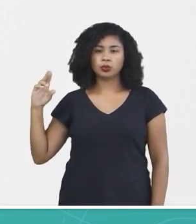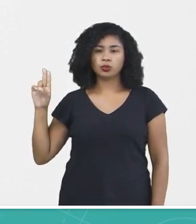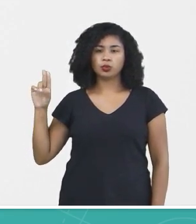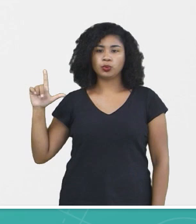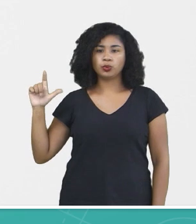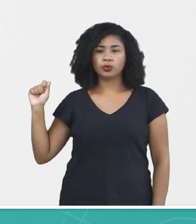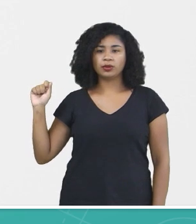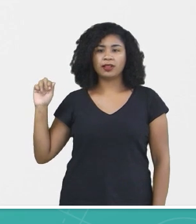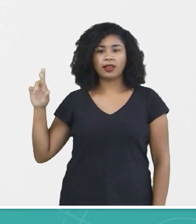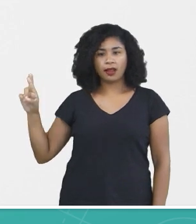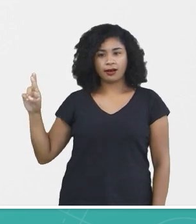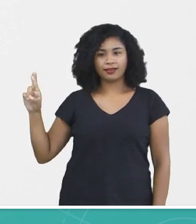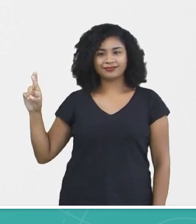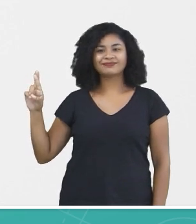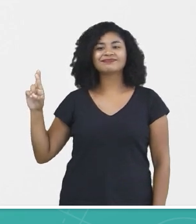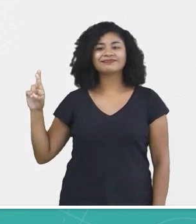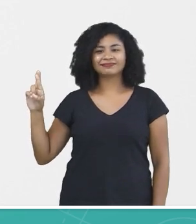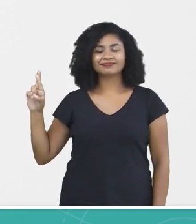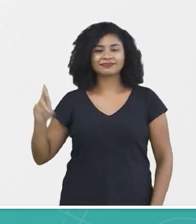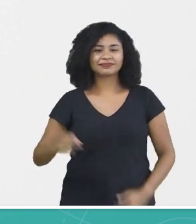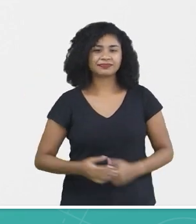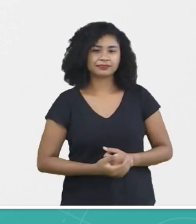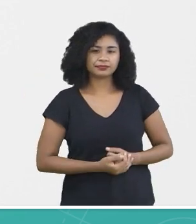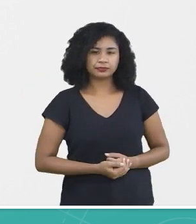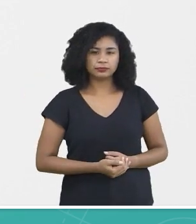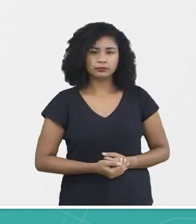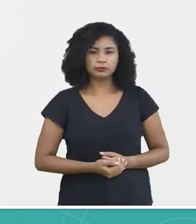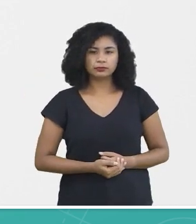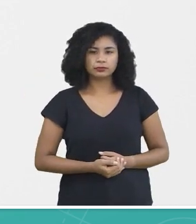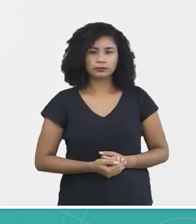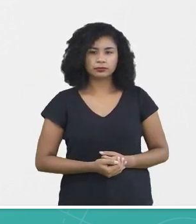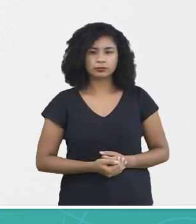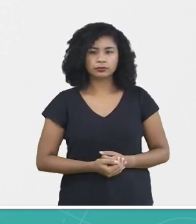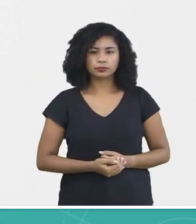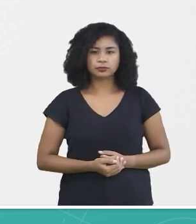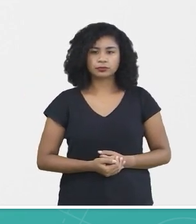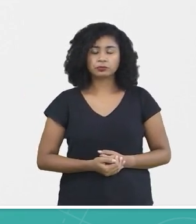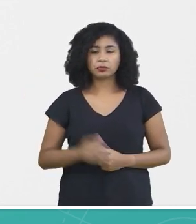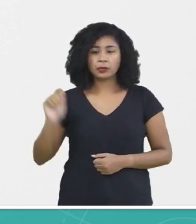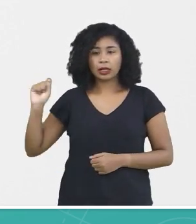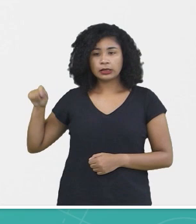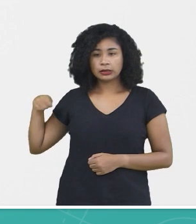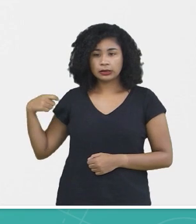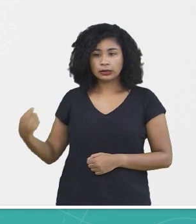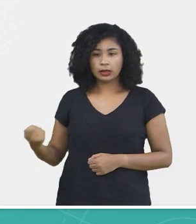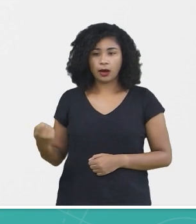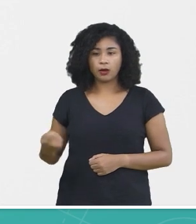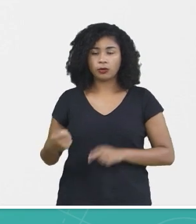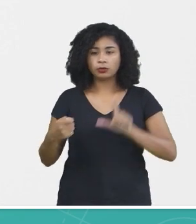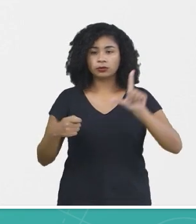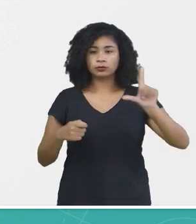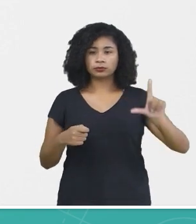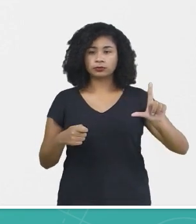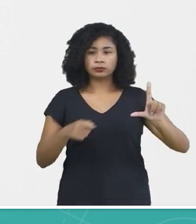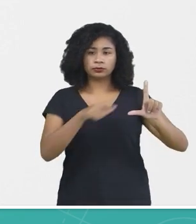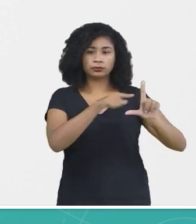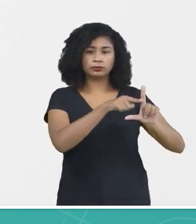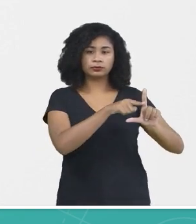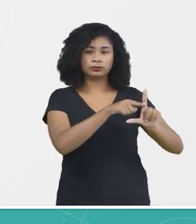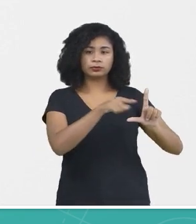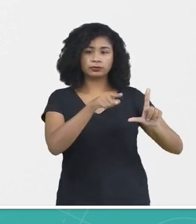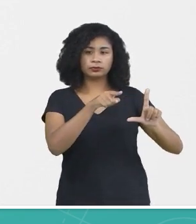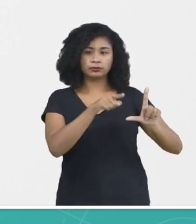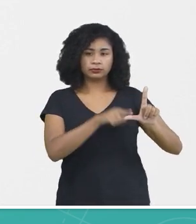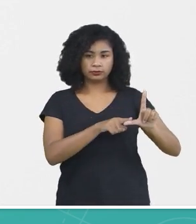perpendiculares. Dizemos que duas retas são perpendiculares, que nome bonito, né? Perpendiculares. Dá um repeat, vamos repetir de